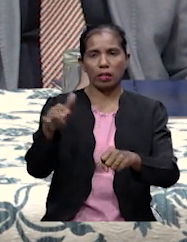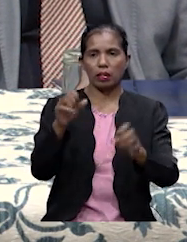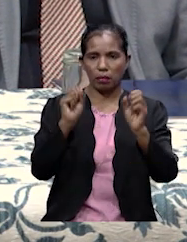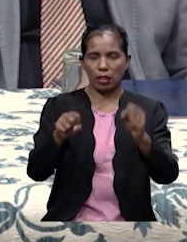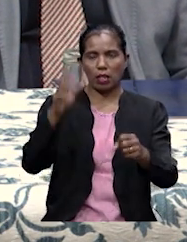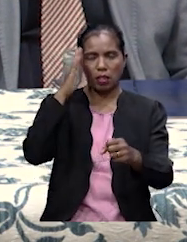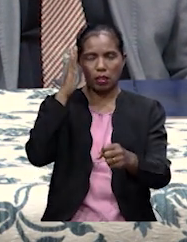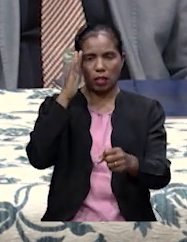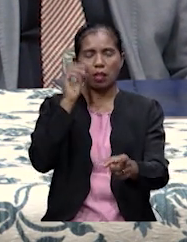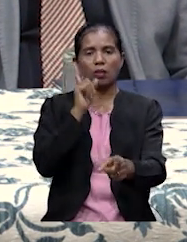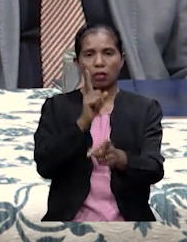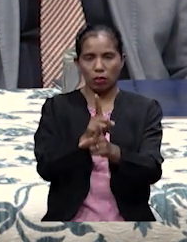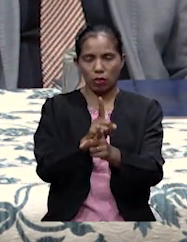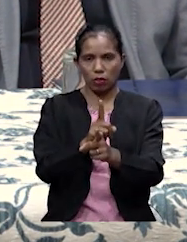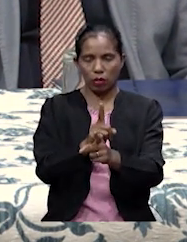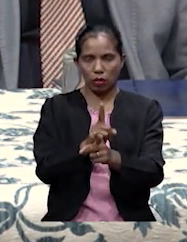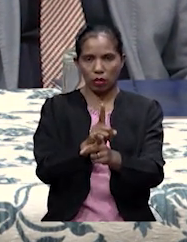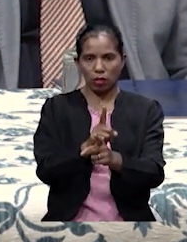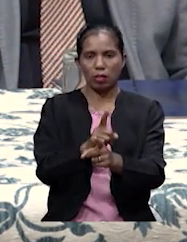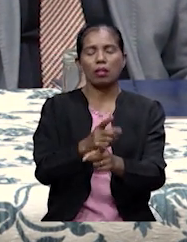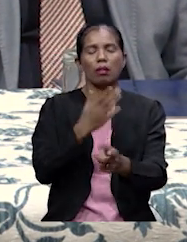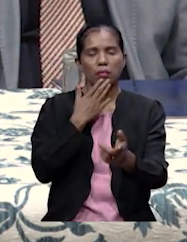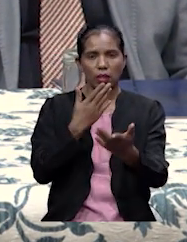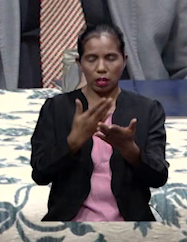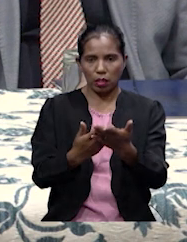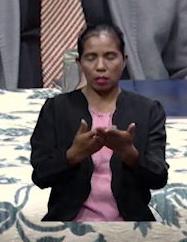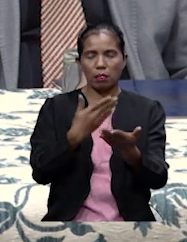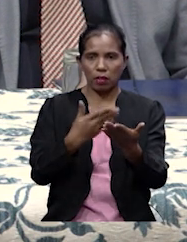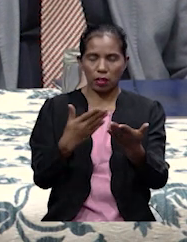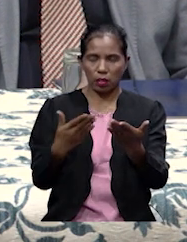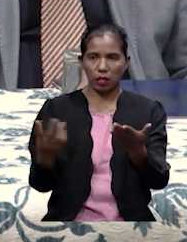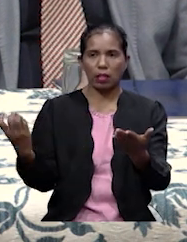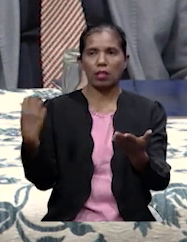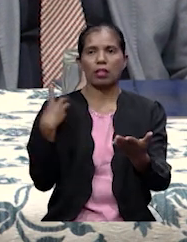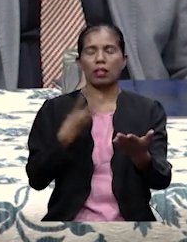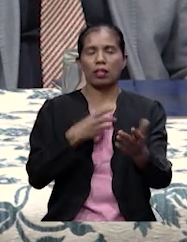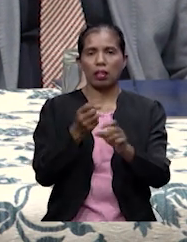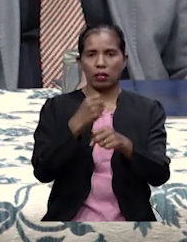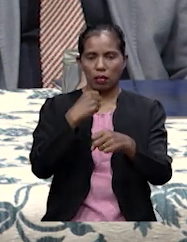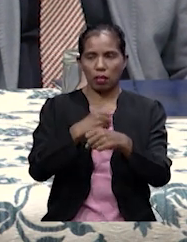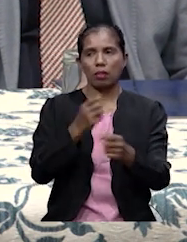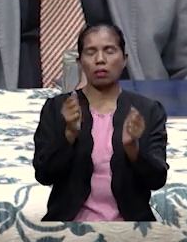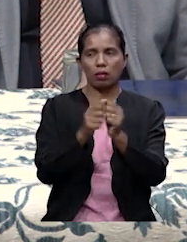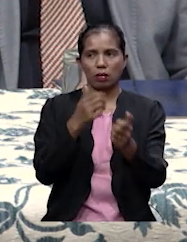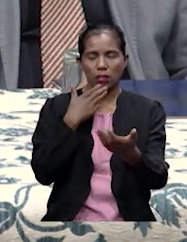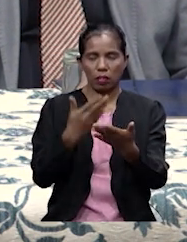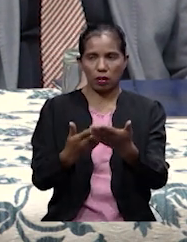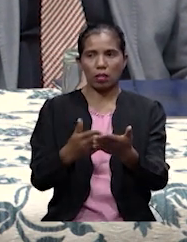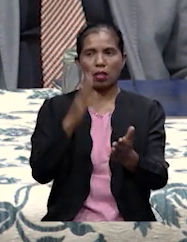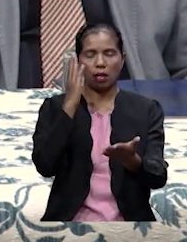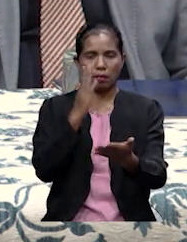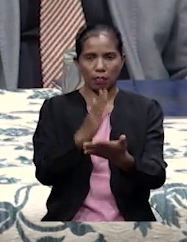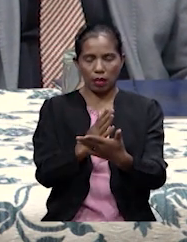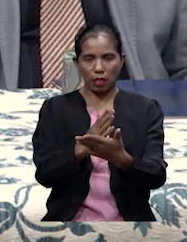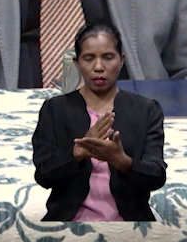lolos qualidade, quantidade, produto sira neve e da tua aquisição para tu não nem evita excesso sira